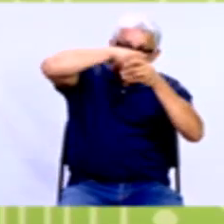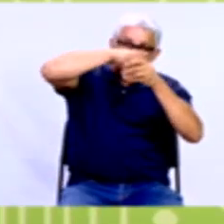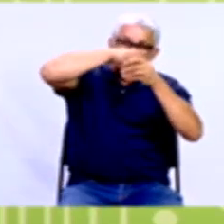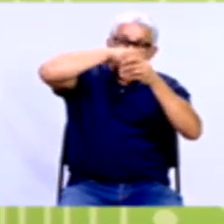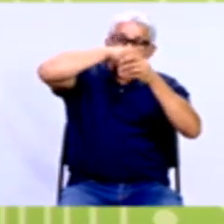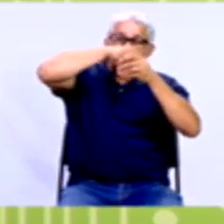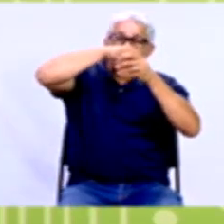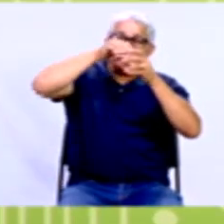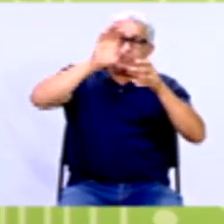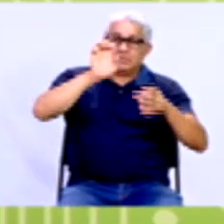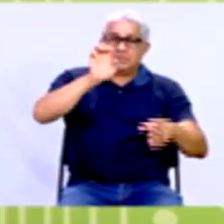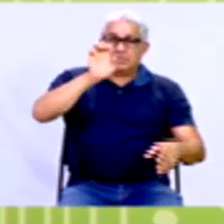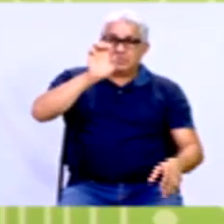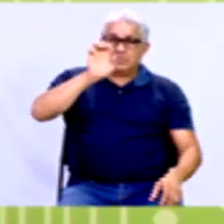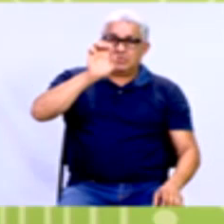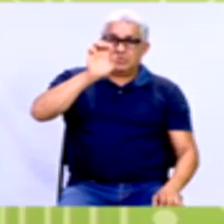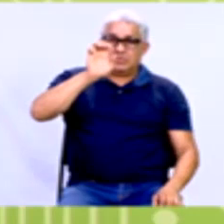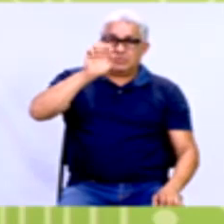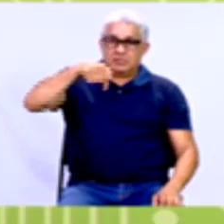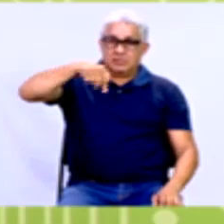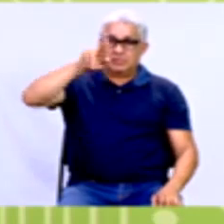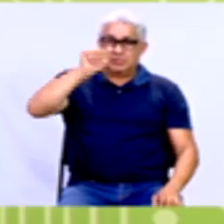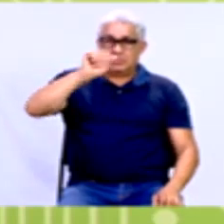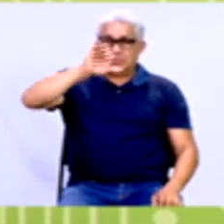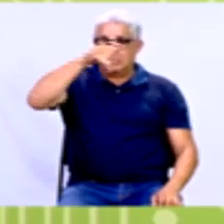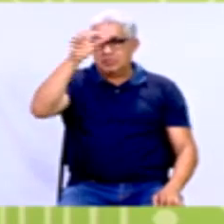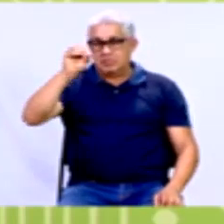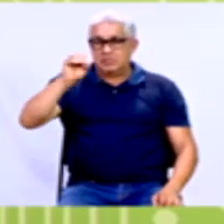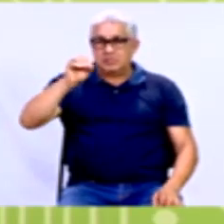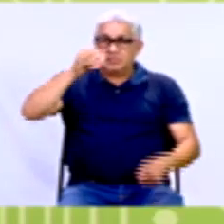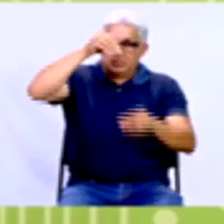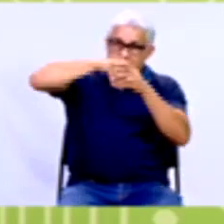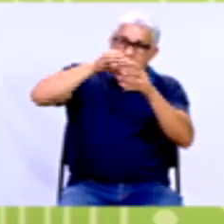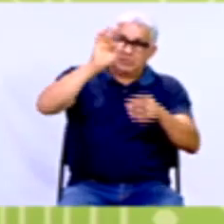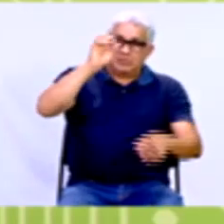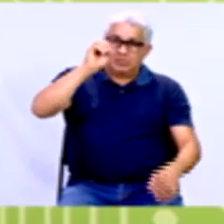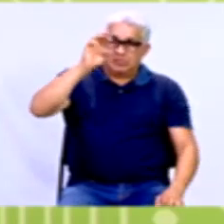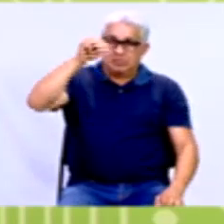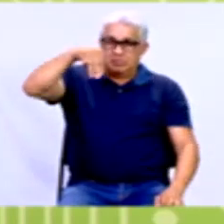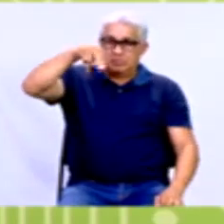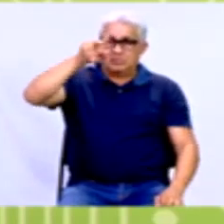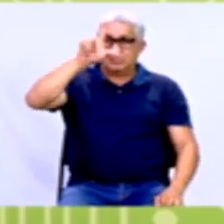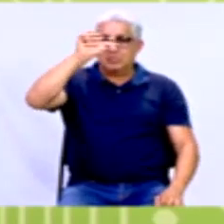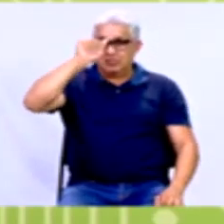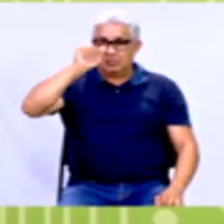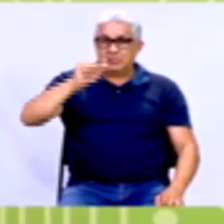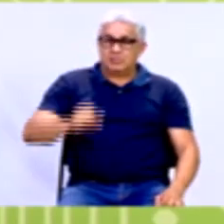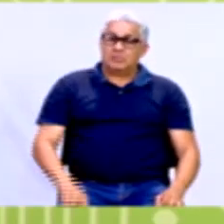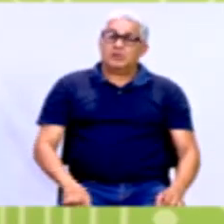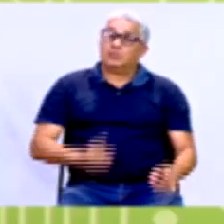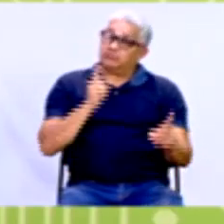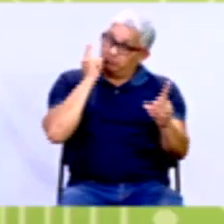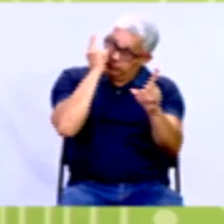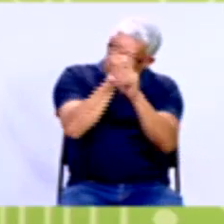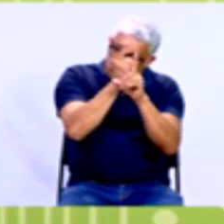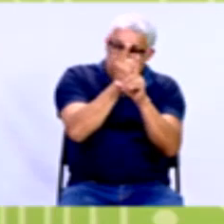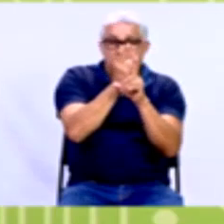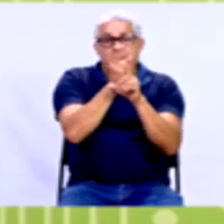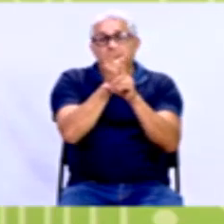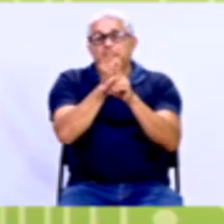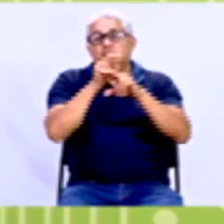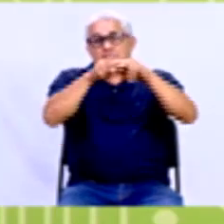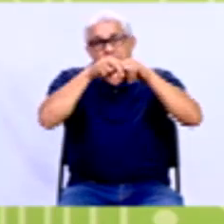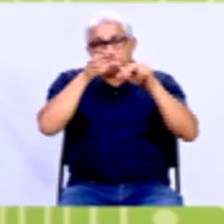equação que estão dentro da fórmula para a gente achar a regressão. Então, a gente vai encontrar lá, através